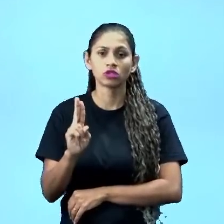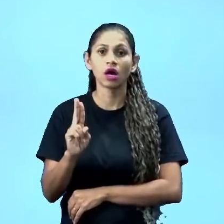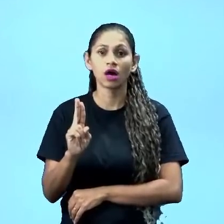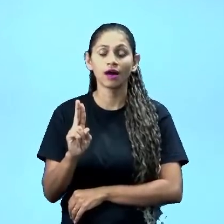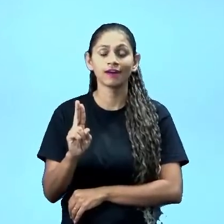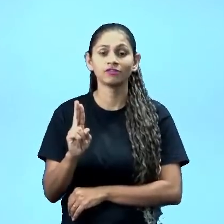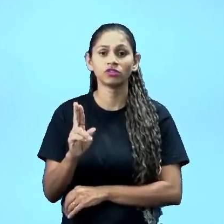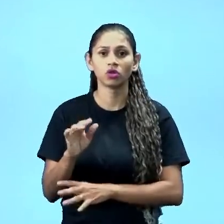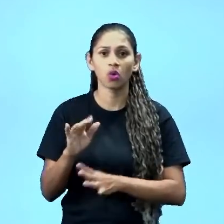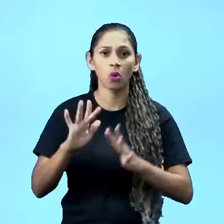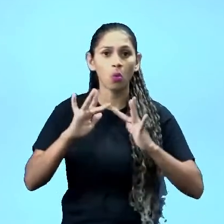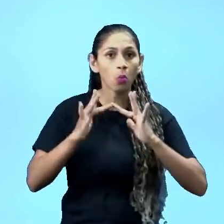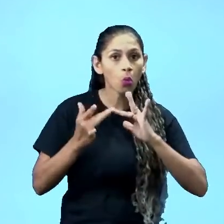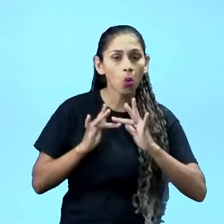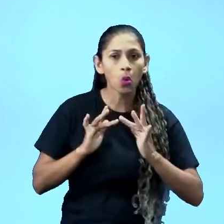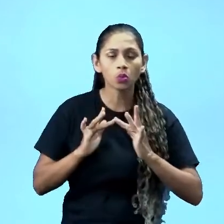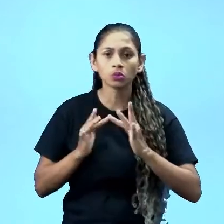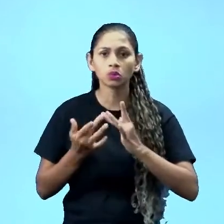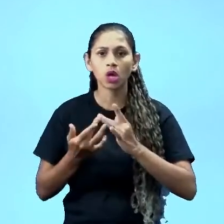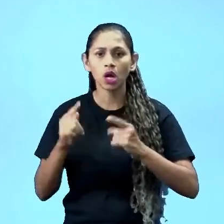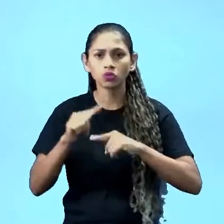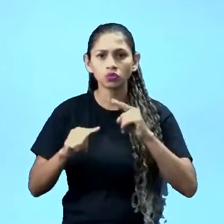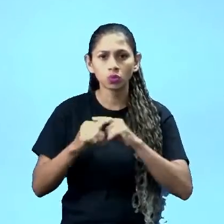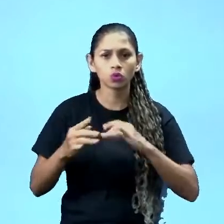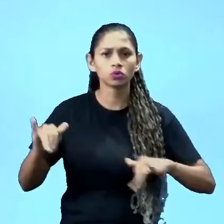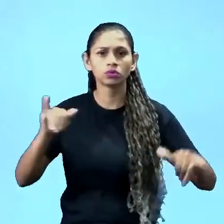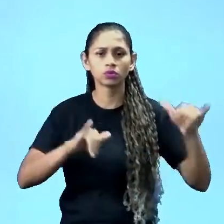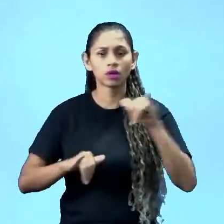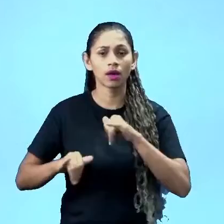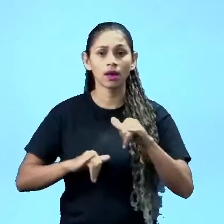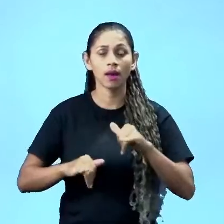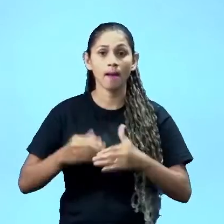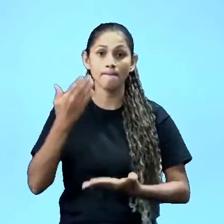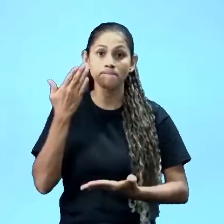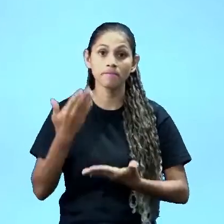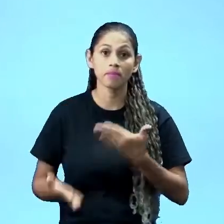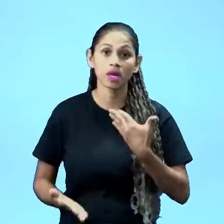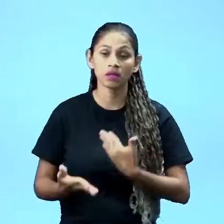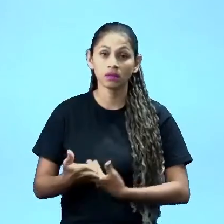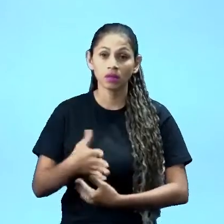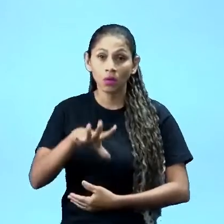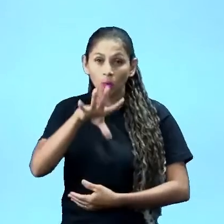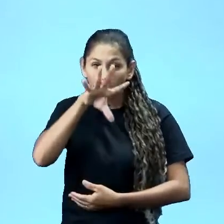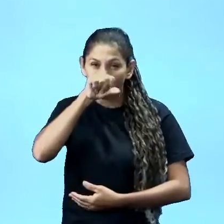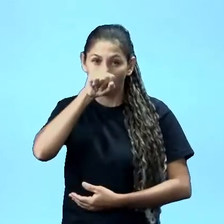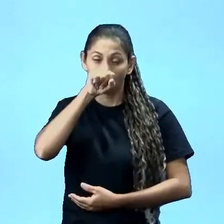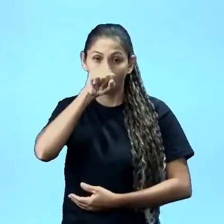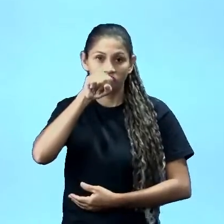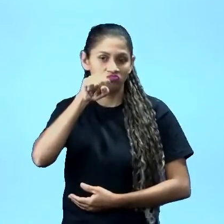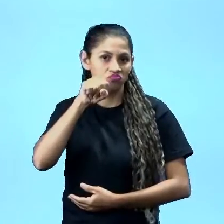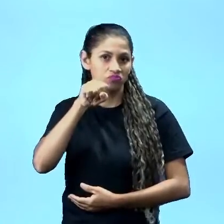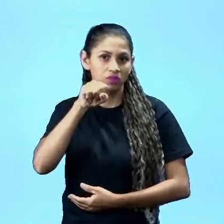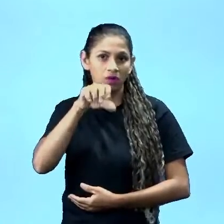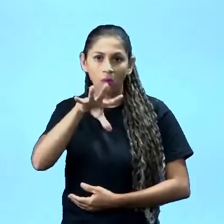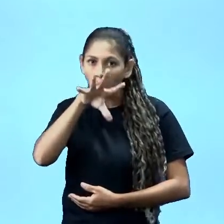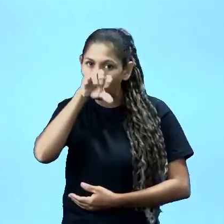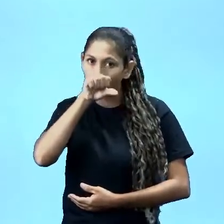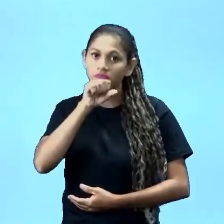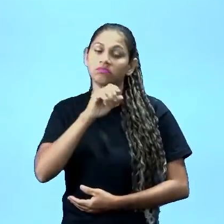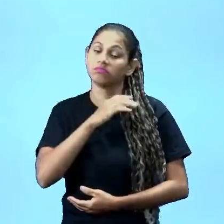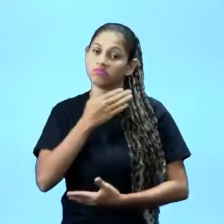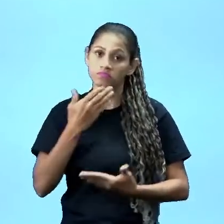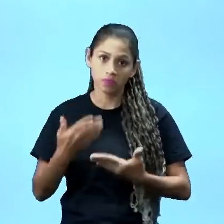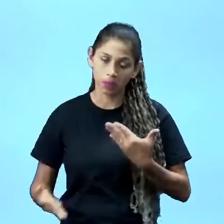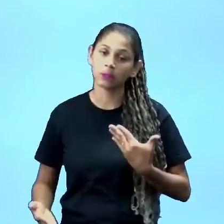em contato ali com esses produtos químicos, ele acabou perdendo a questão do olfato, né? Então é muito sério, tem que ter muitos cuidados